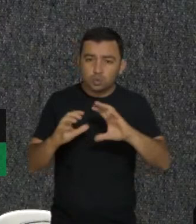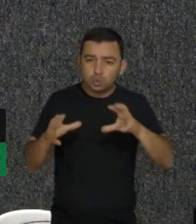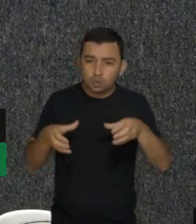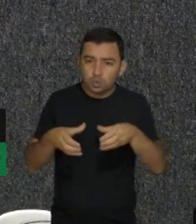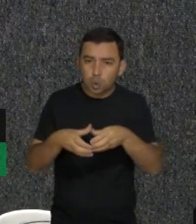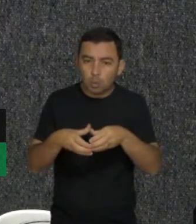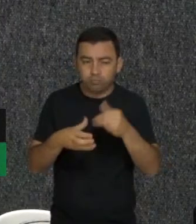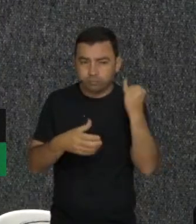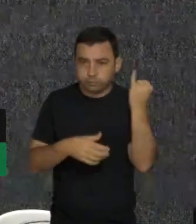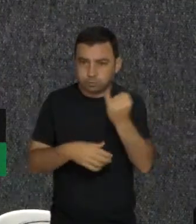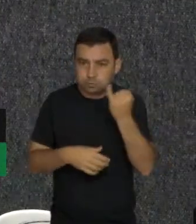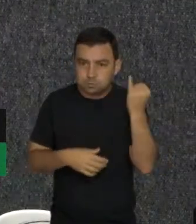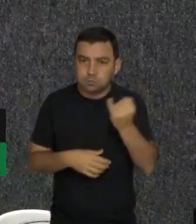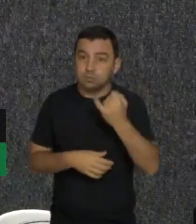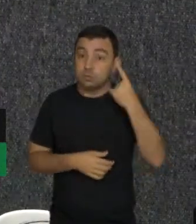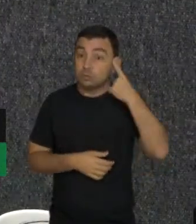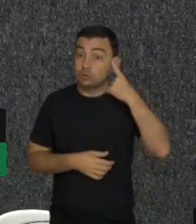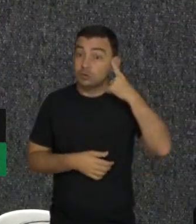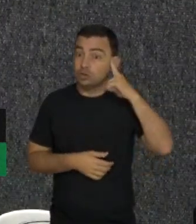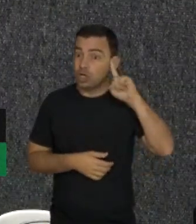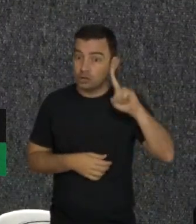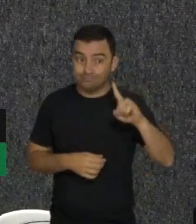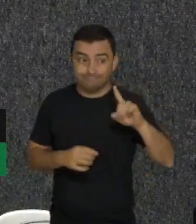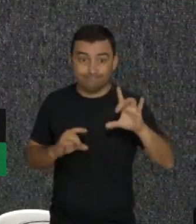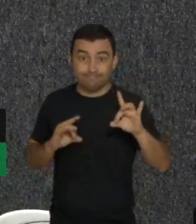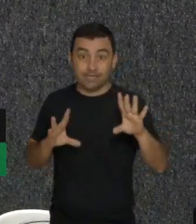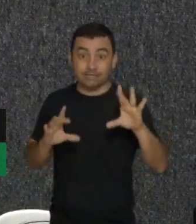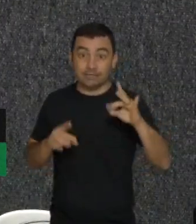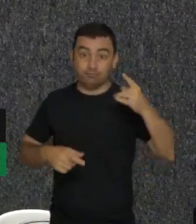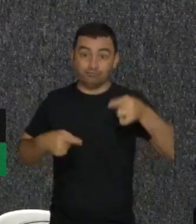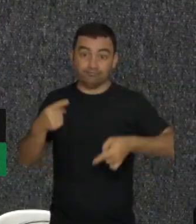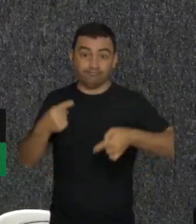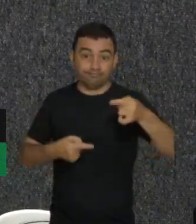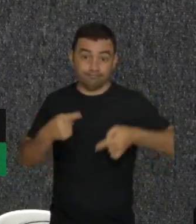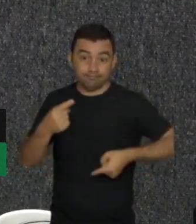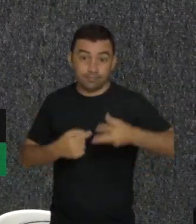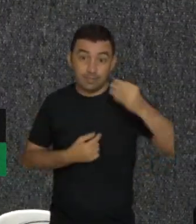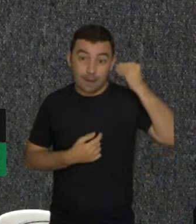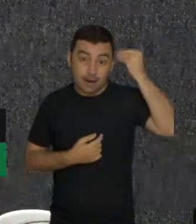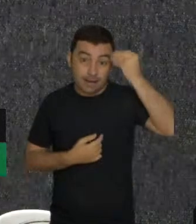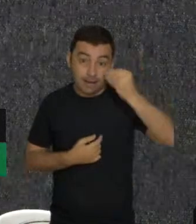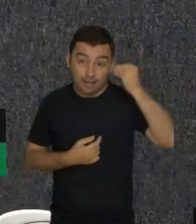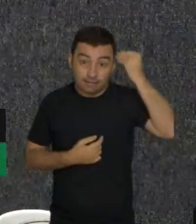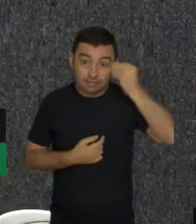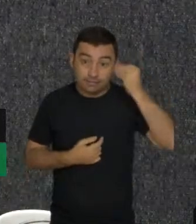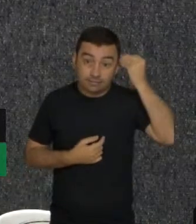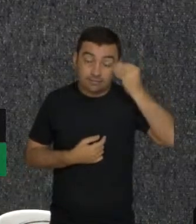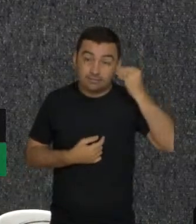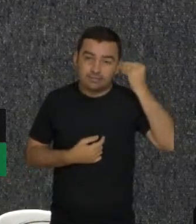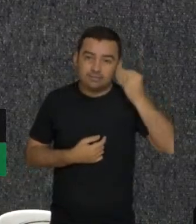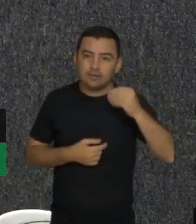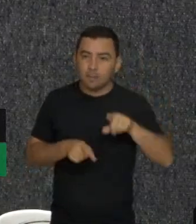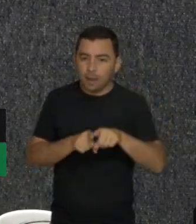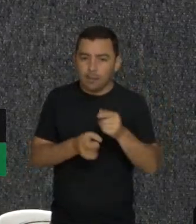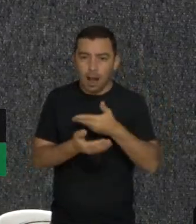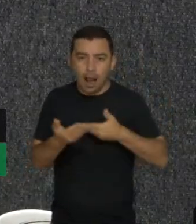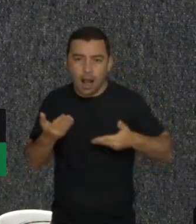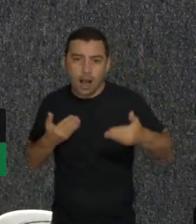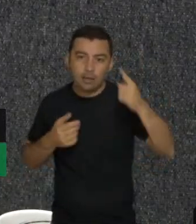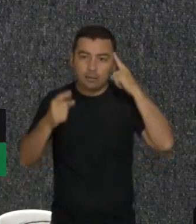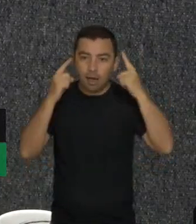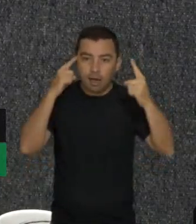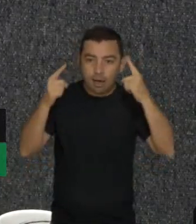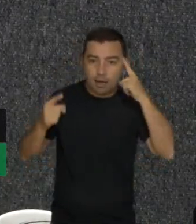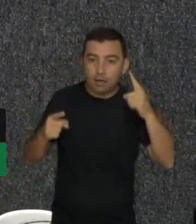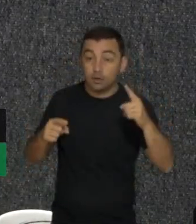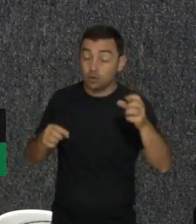fundamentais foi um dia muito rico de debates de experiências né e de troca de ideias e de